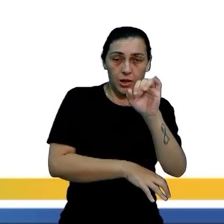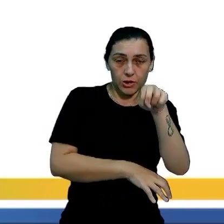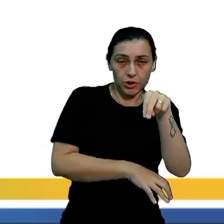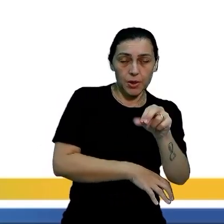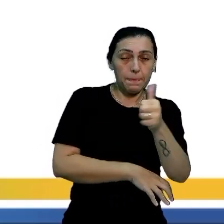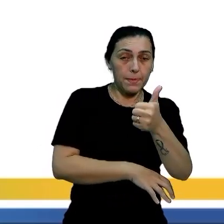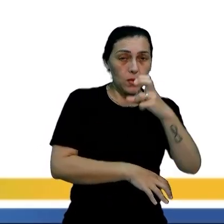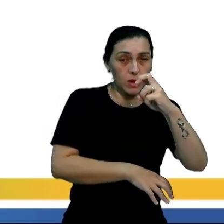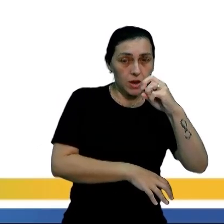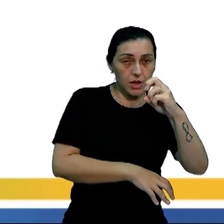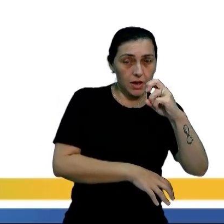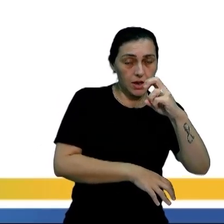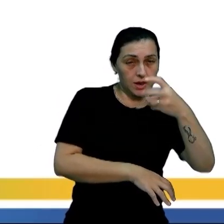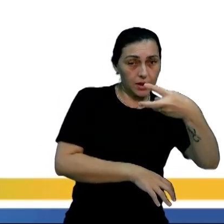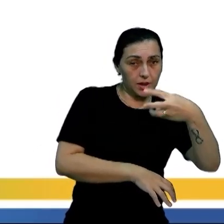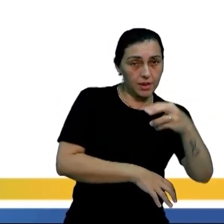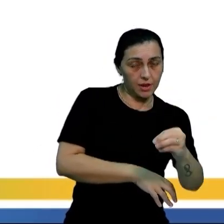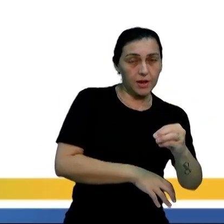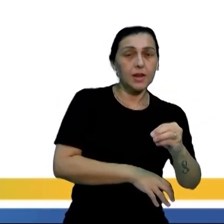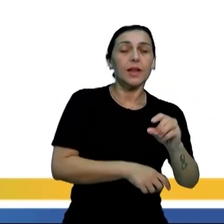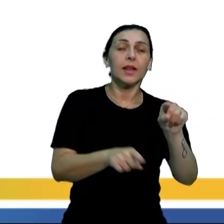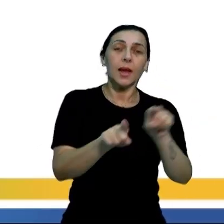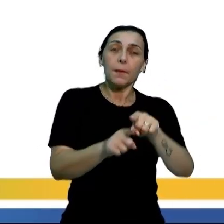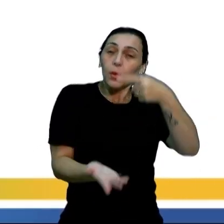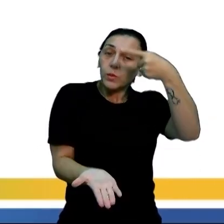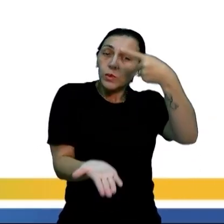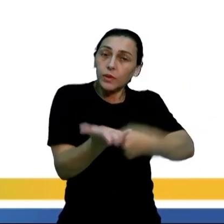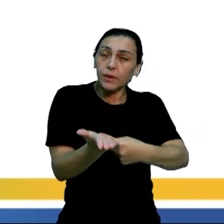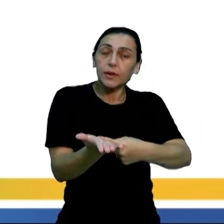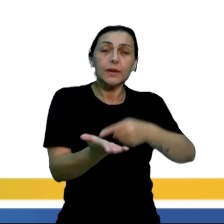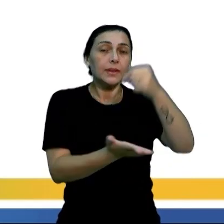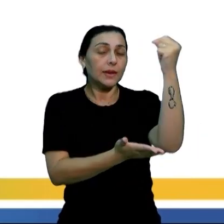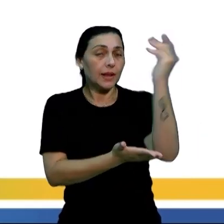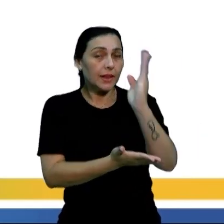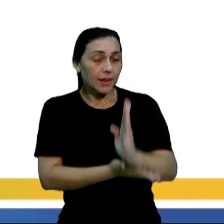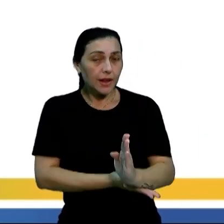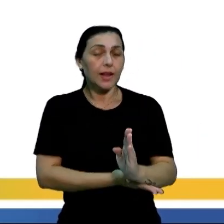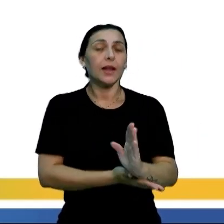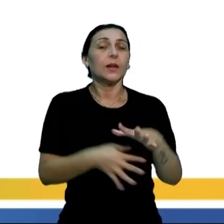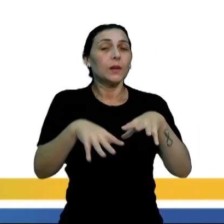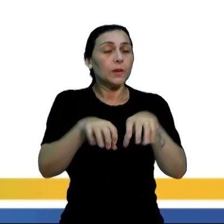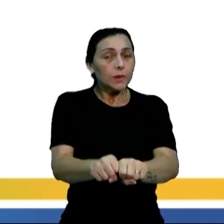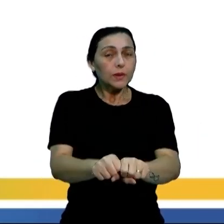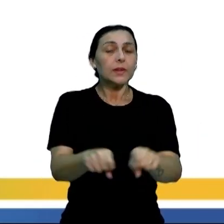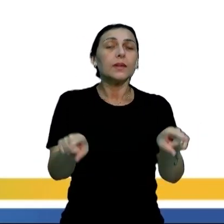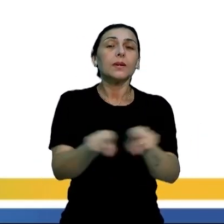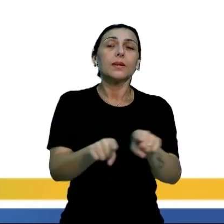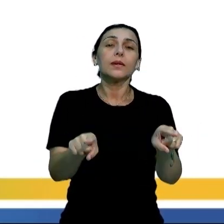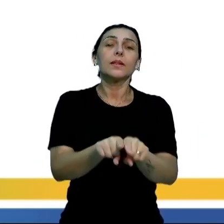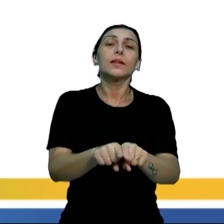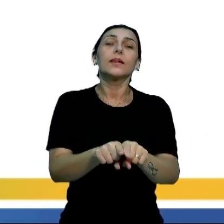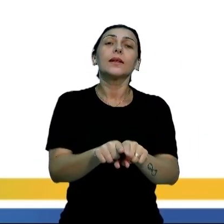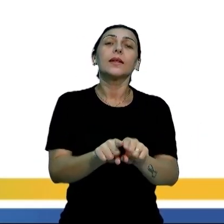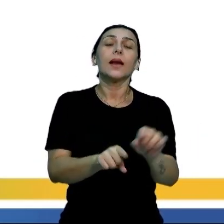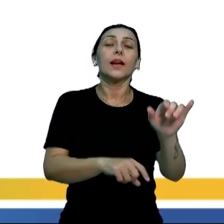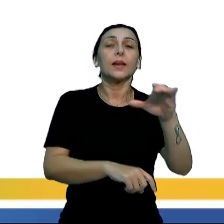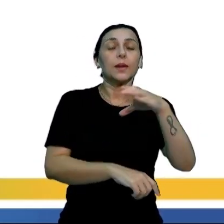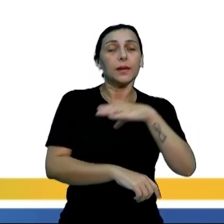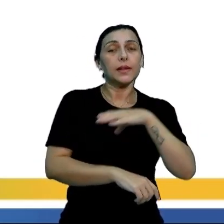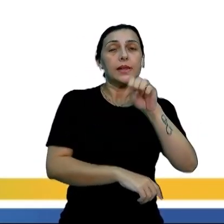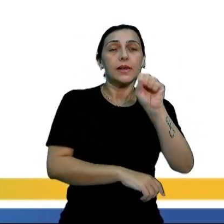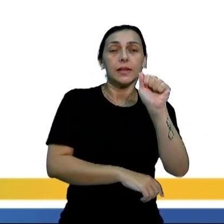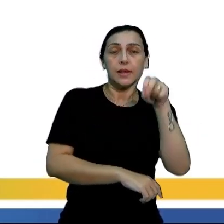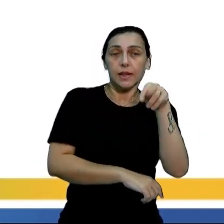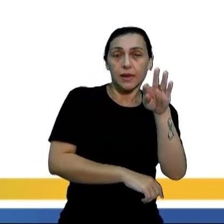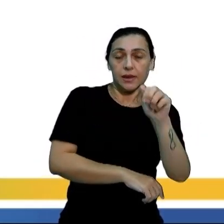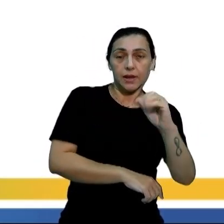de 1530. O Tratado da Terra do Brasil e a História da Província de Santa Cruz, aqui vulgarmente